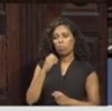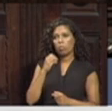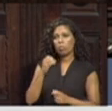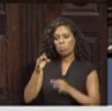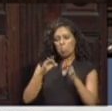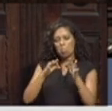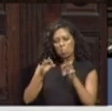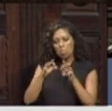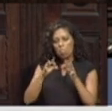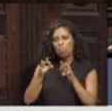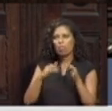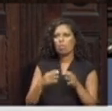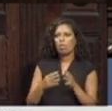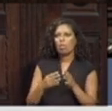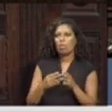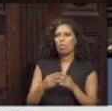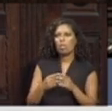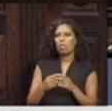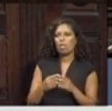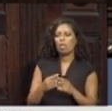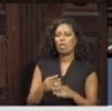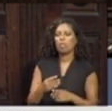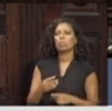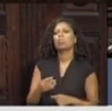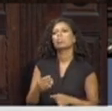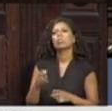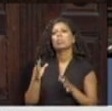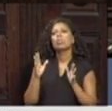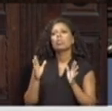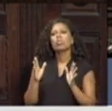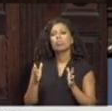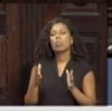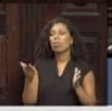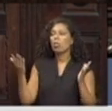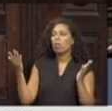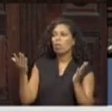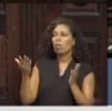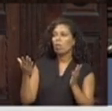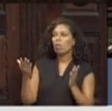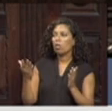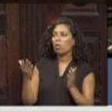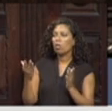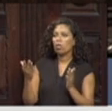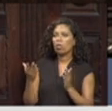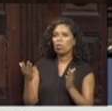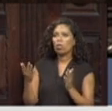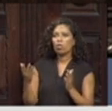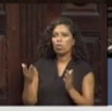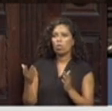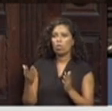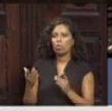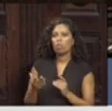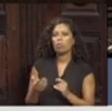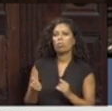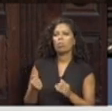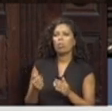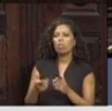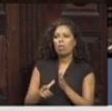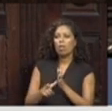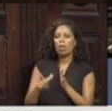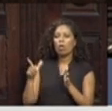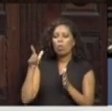Brevemente, quero trazer aqui a plenário a minha preocupação com relação à questão da saúde no município de